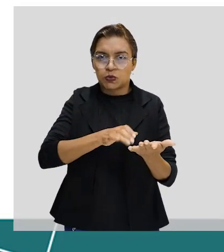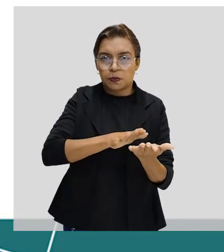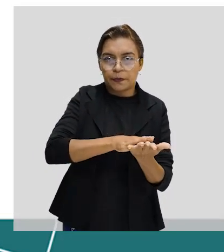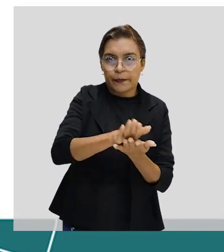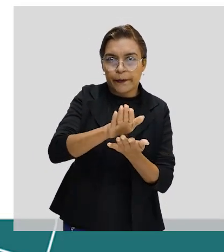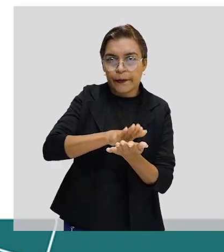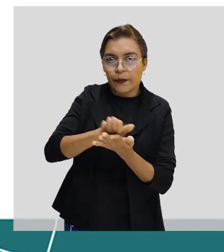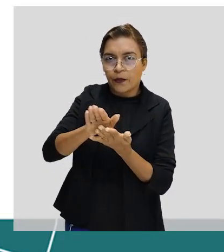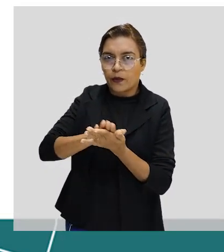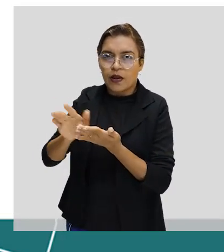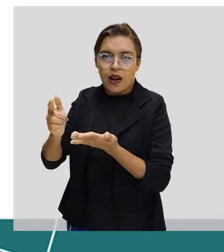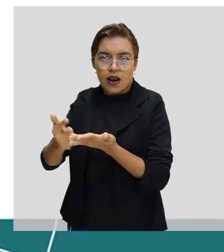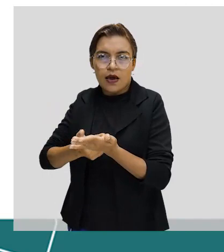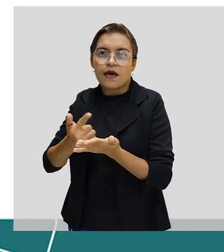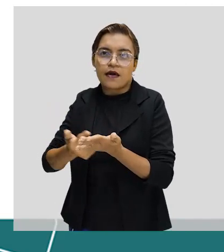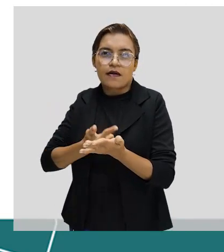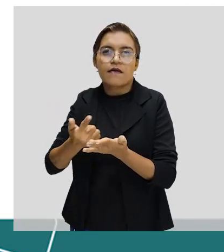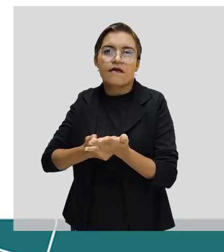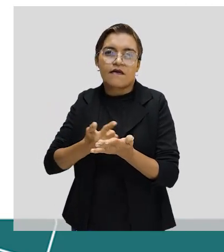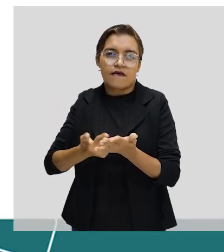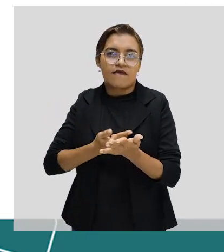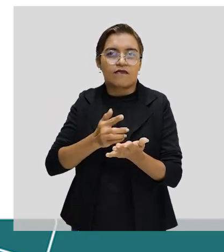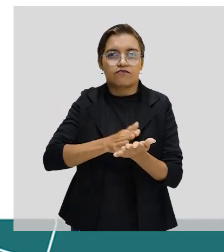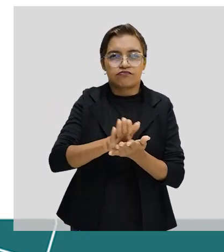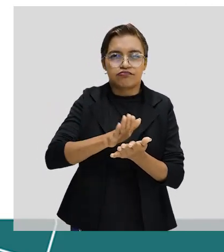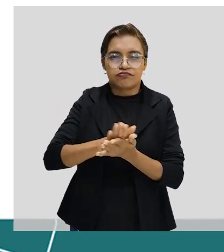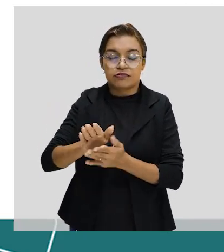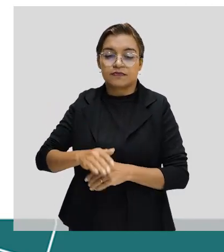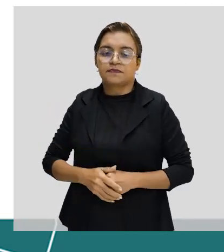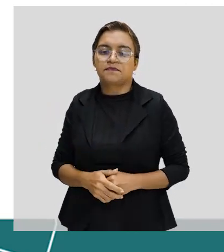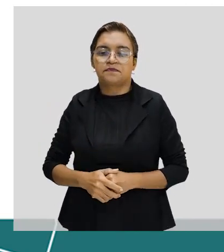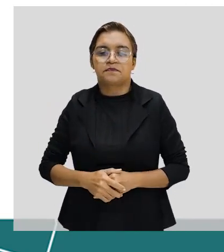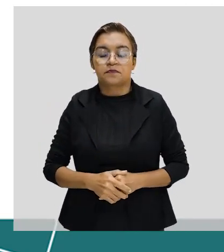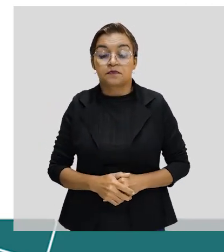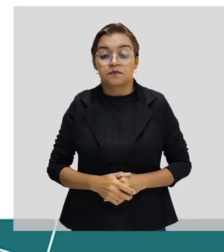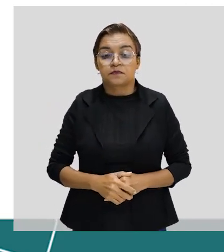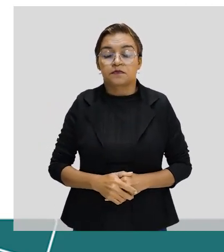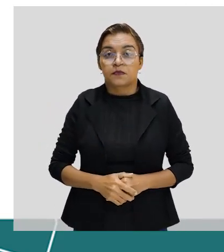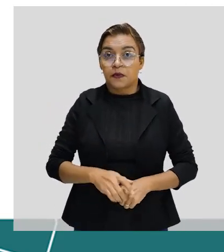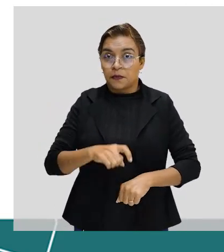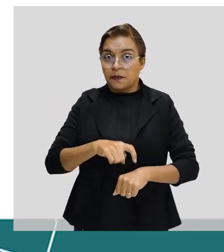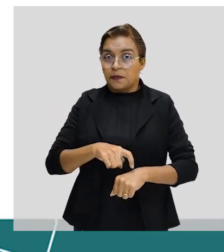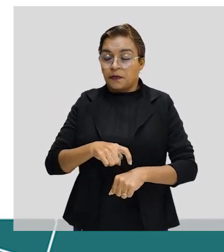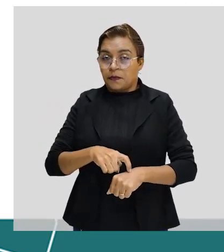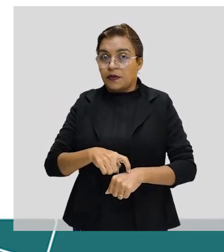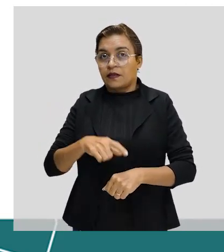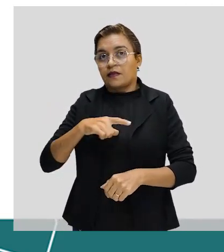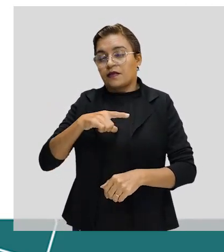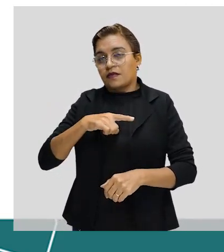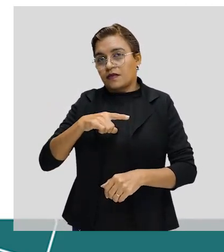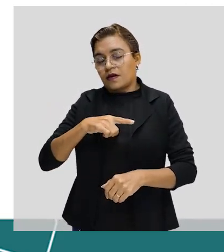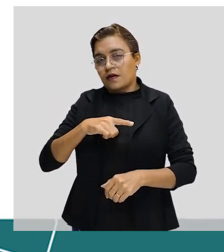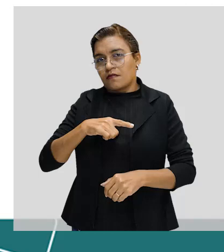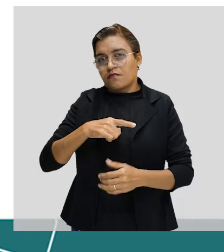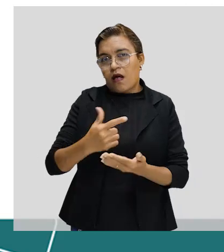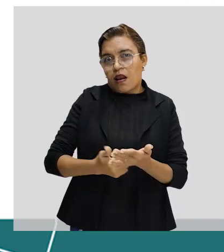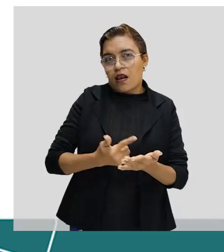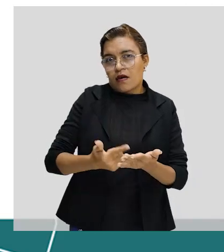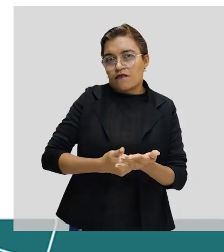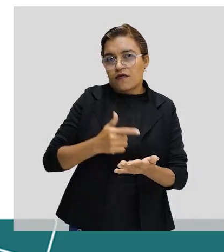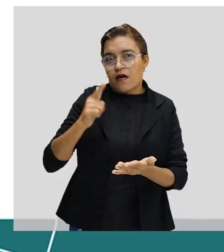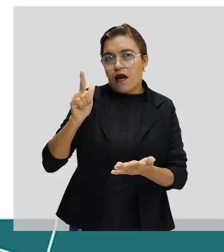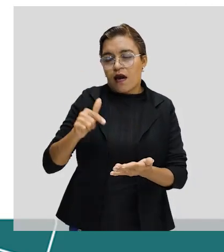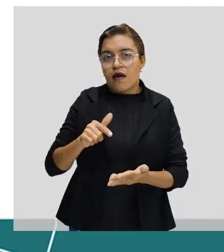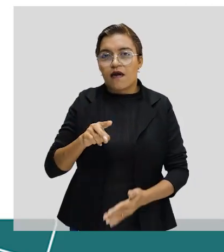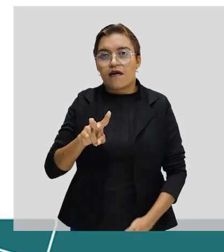muito a ambiguidade nos textos publicitários. Quando ela aparece nos textos publicitários, é um vício de linguagem